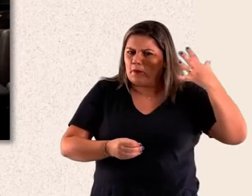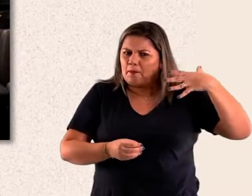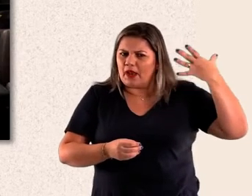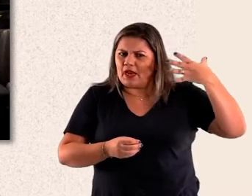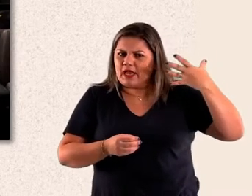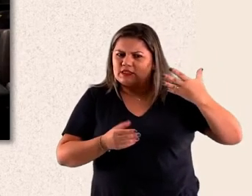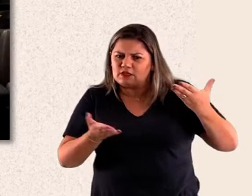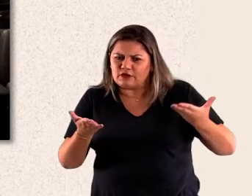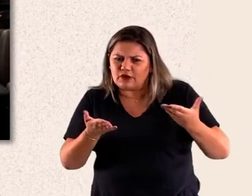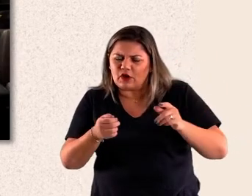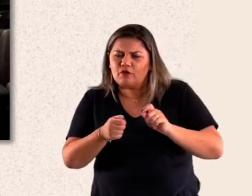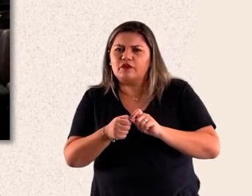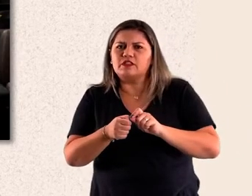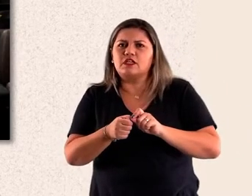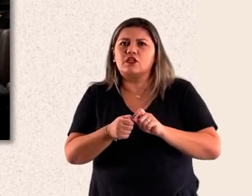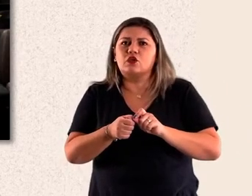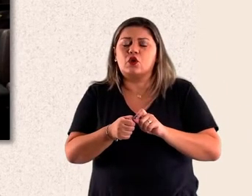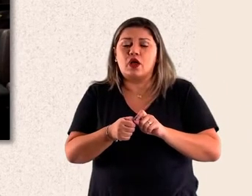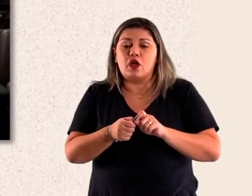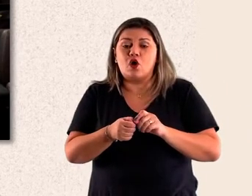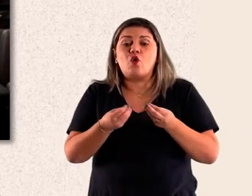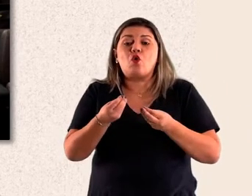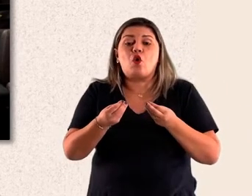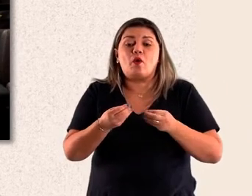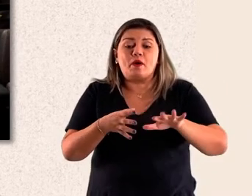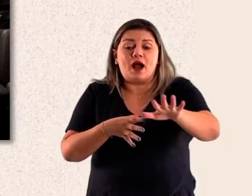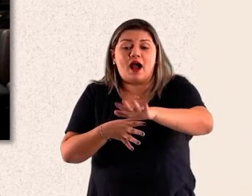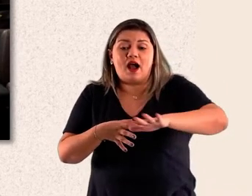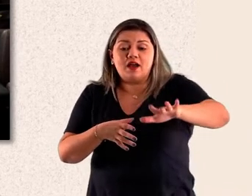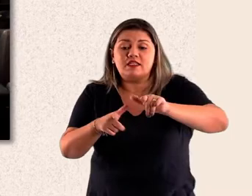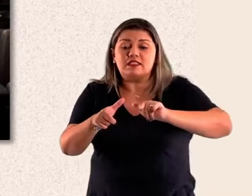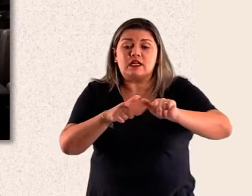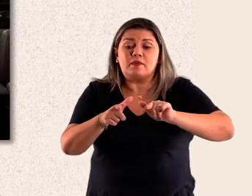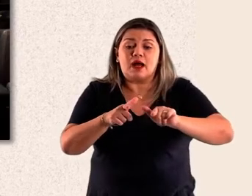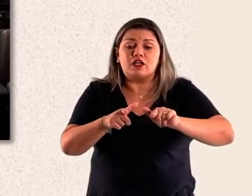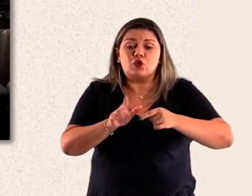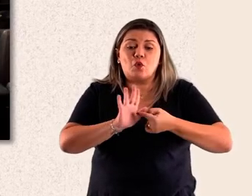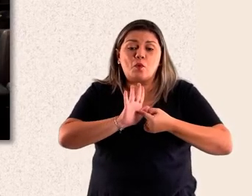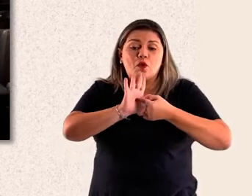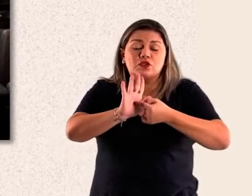esse espaço do trabalho seja o espaço da expressão desse